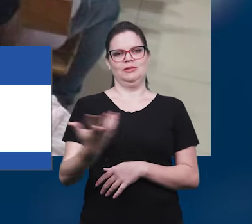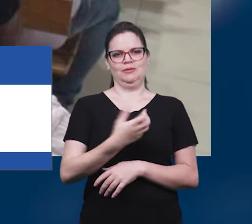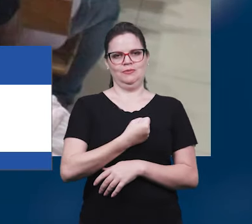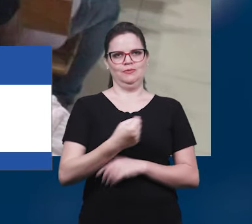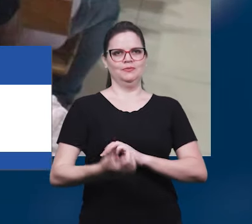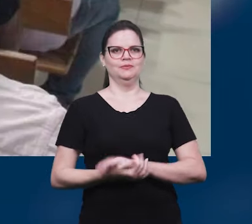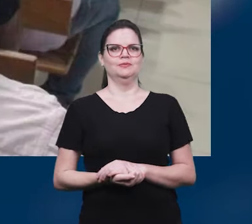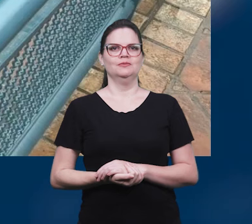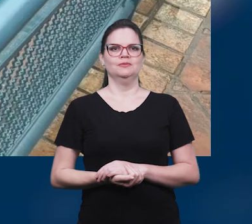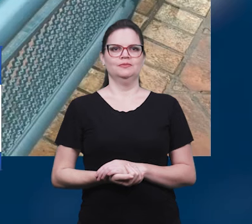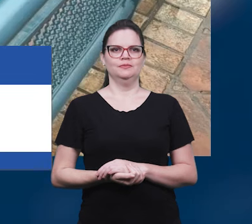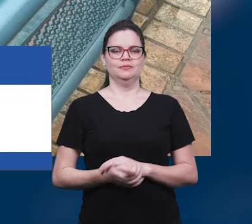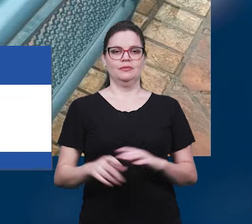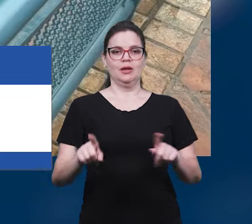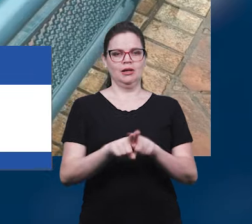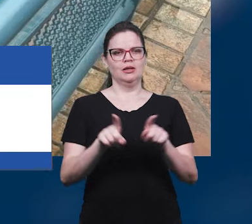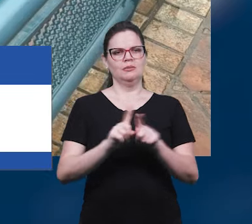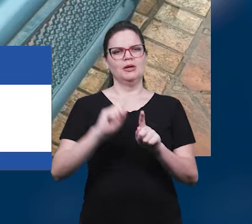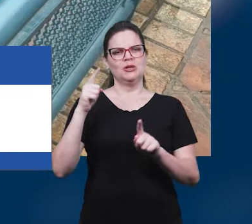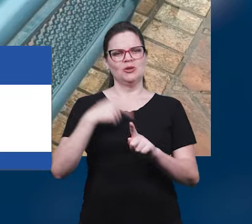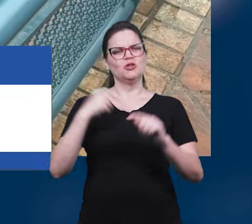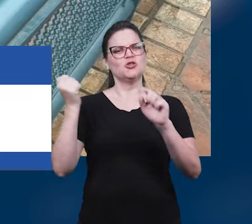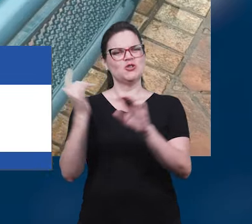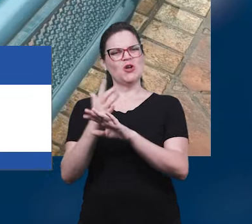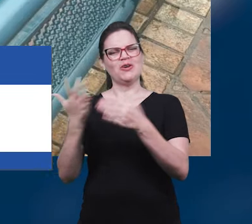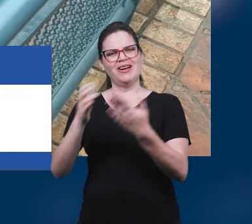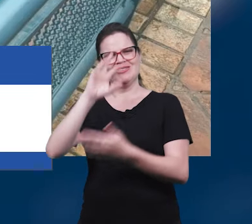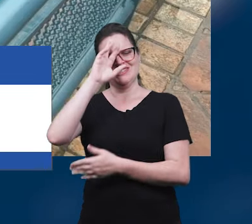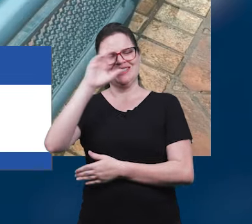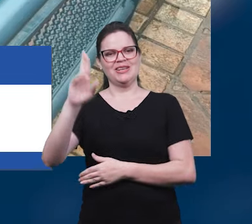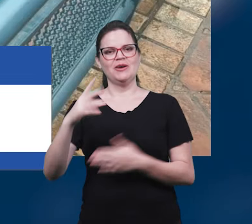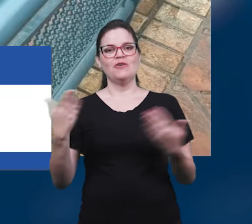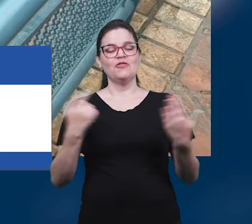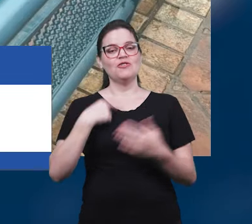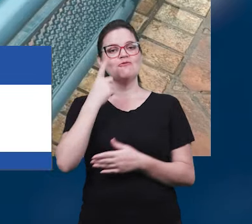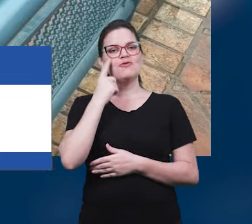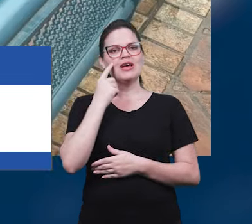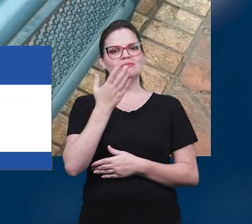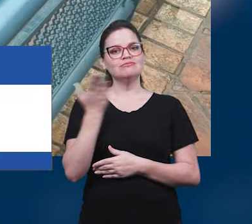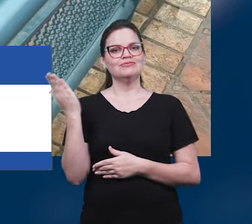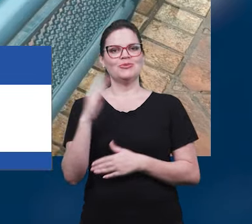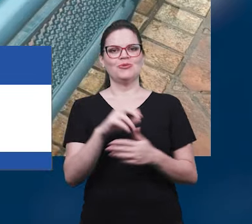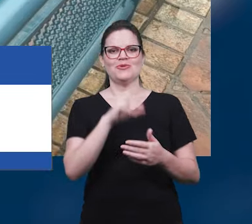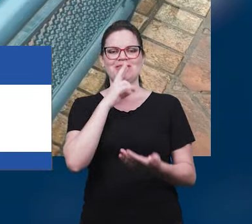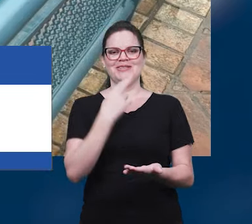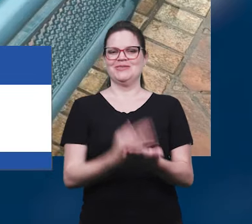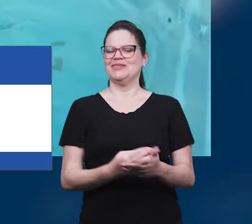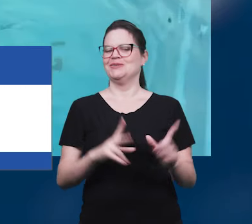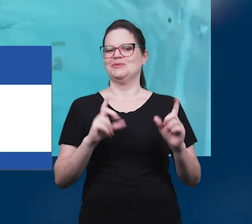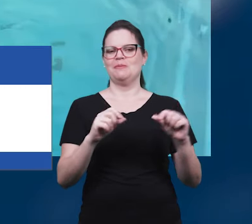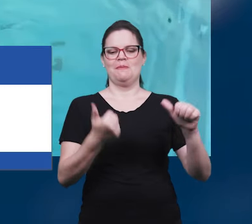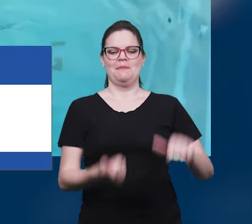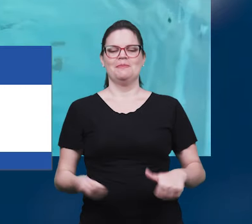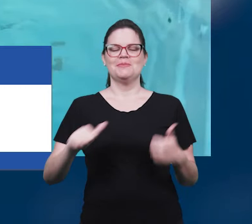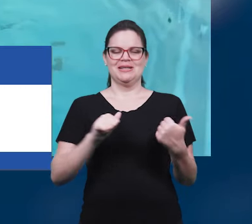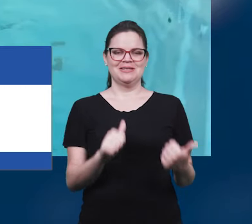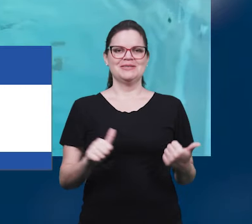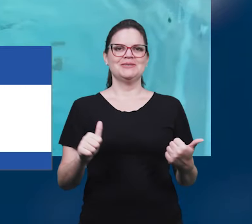suficiente Salvador e para honra e glória do Senhor o grande resultado das evangelizações é o batismo nas